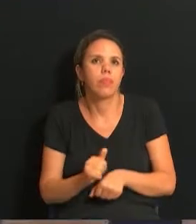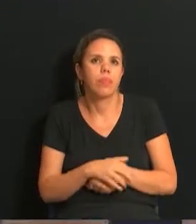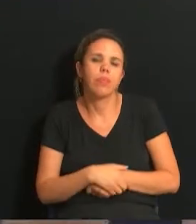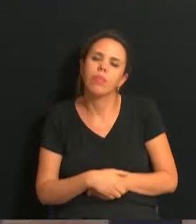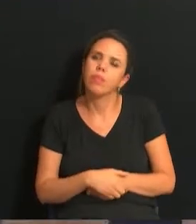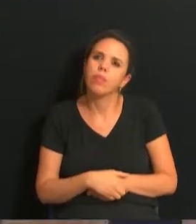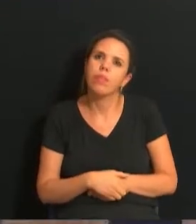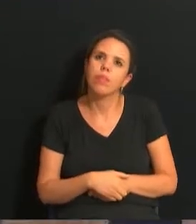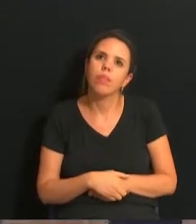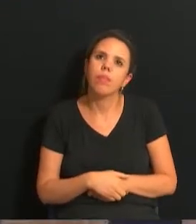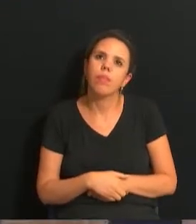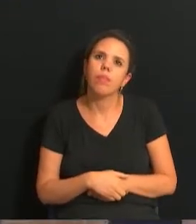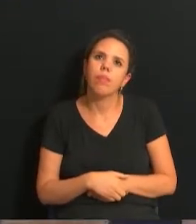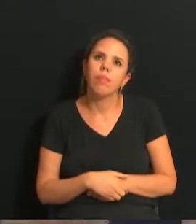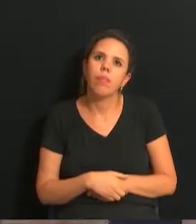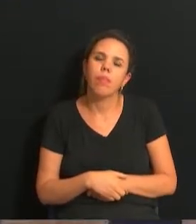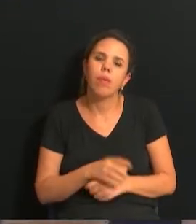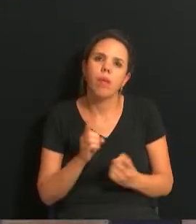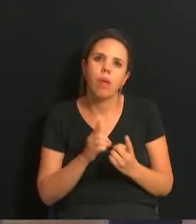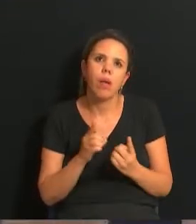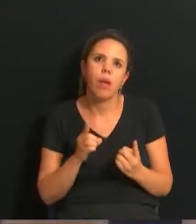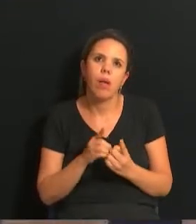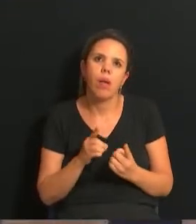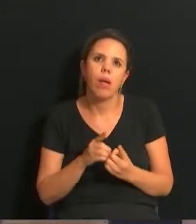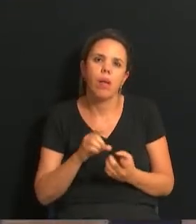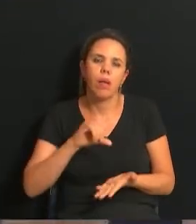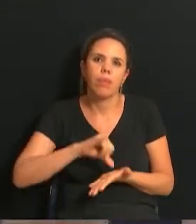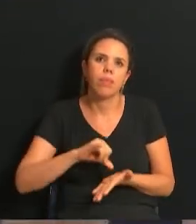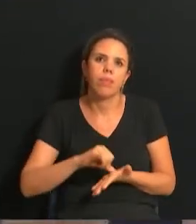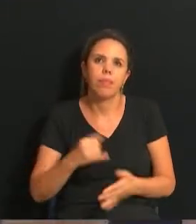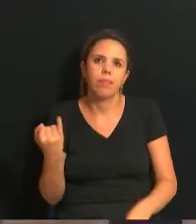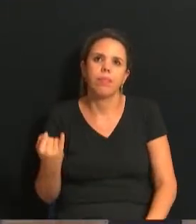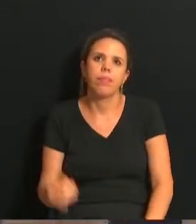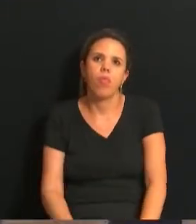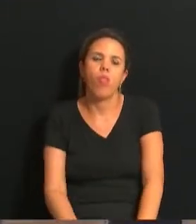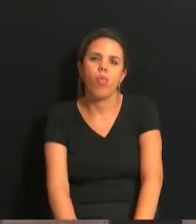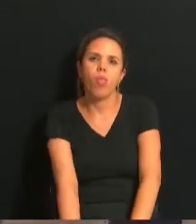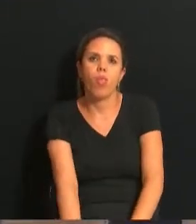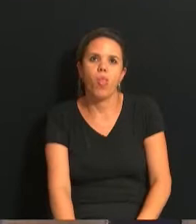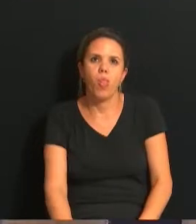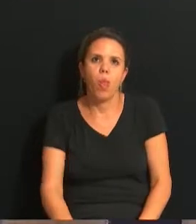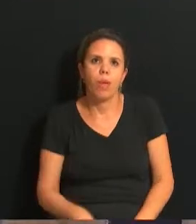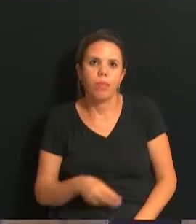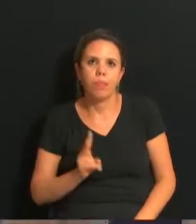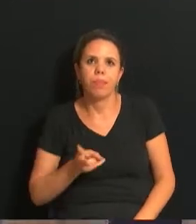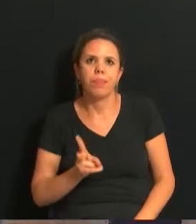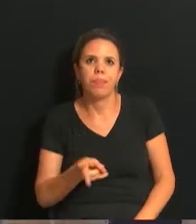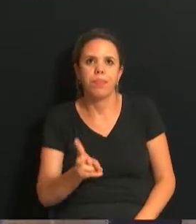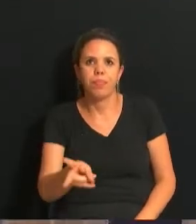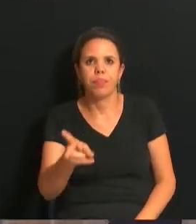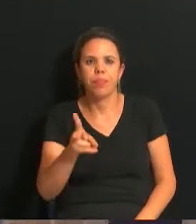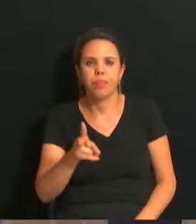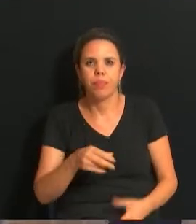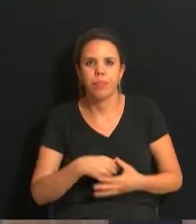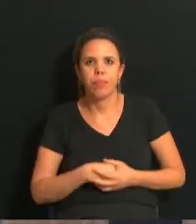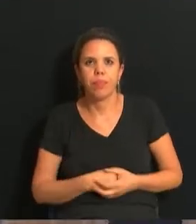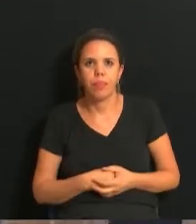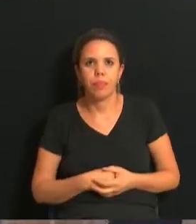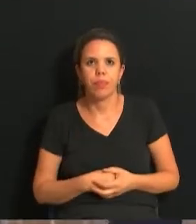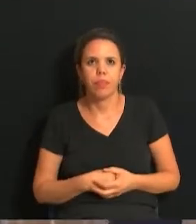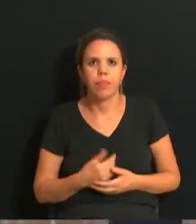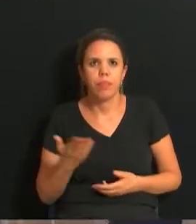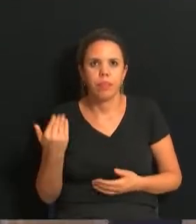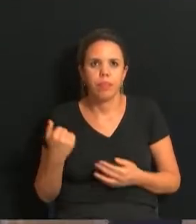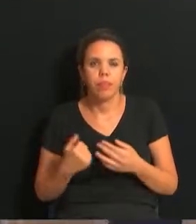importante, o SEAMO funciona na região central, é importante que o SEAMO se mantenha na região central, porque a gente sabe que